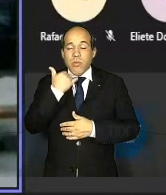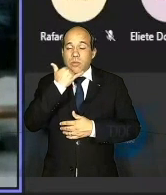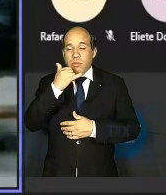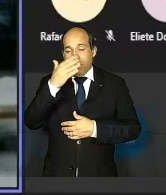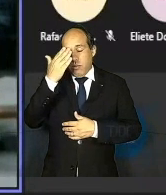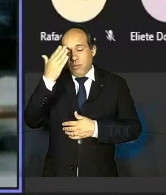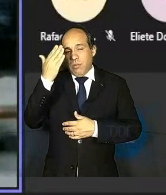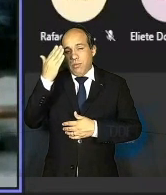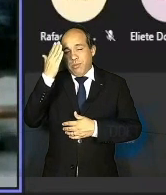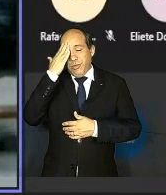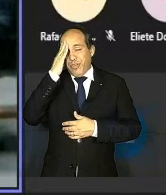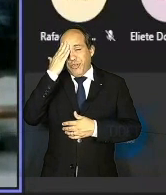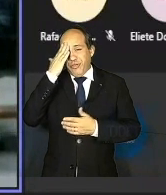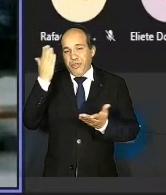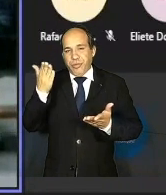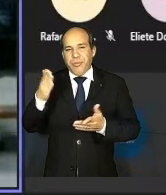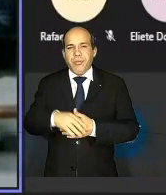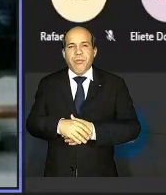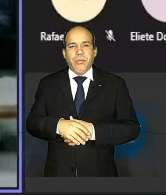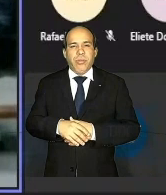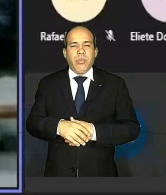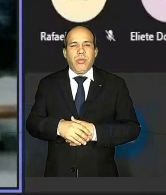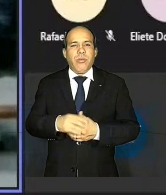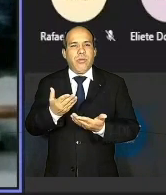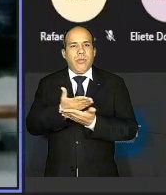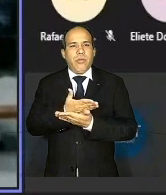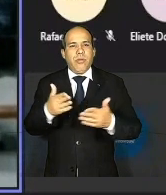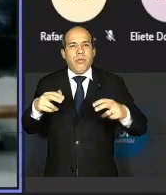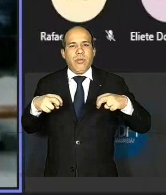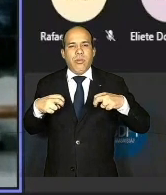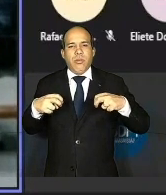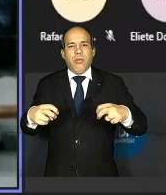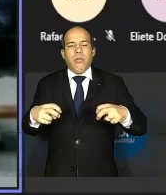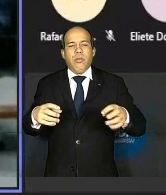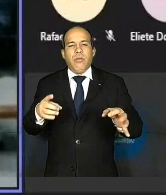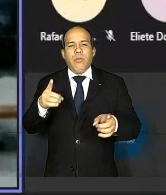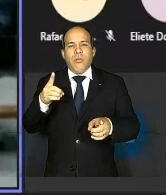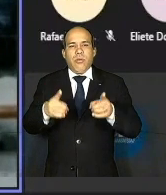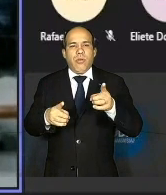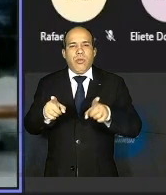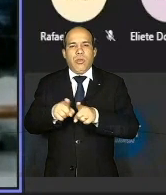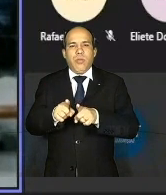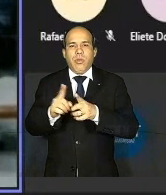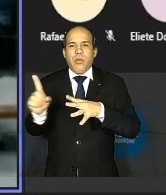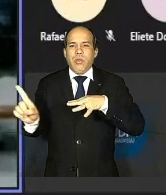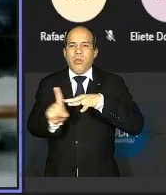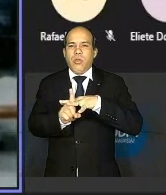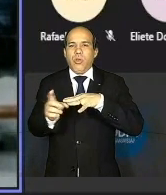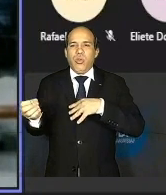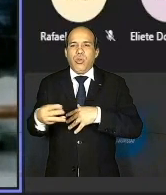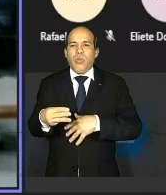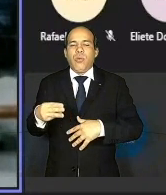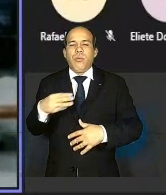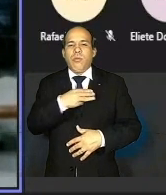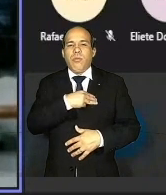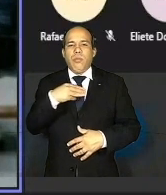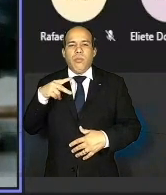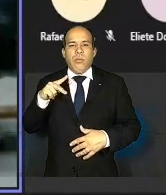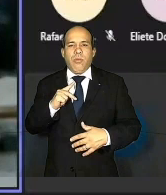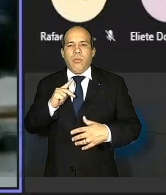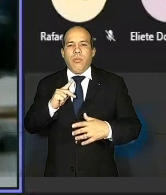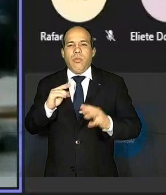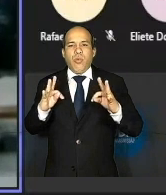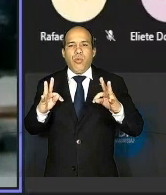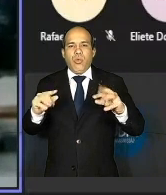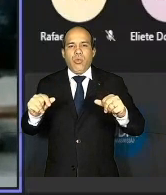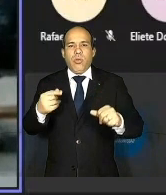Vossa Excelência tem a palavra. Perfeito, obrigada. Meus cumprimentos aos excelentíssimos senhores desembargadores, ao novo membro do Ministério Público e